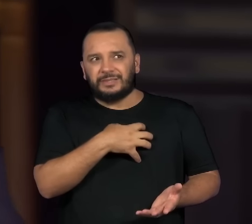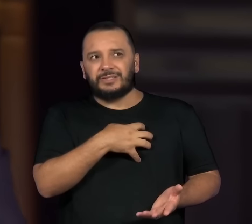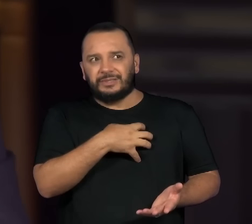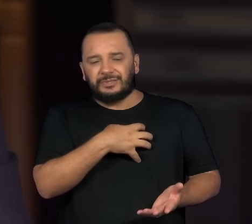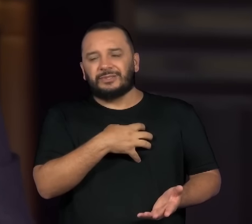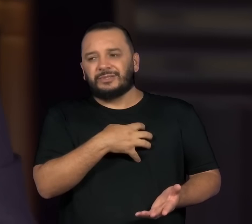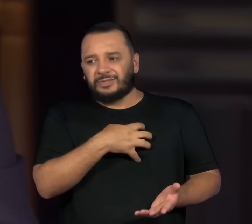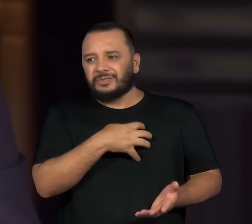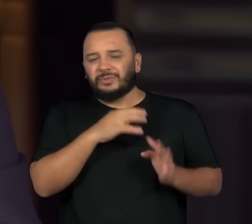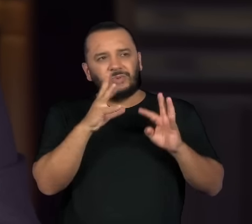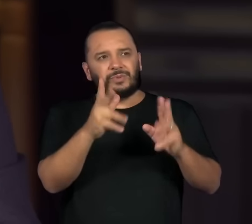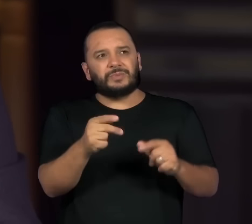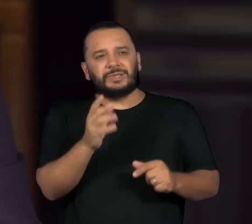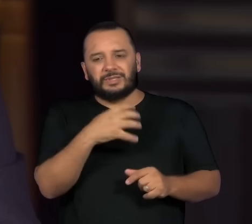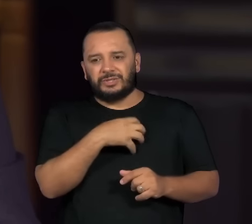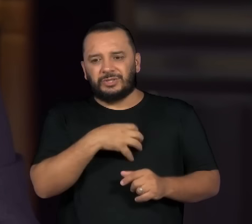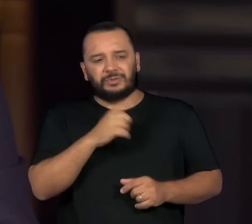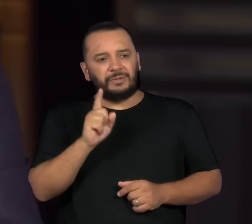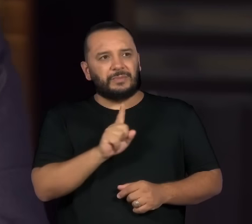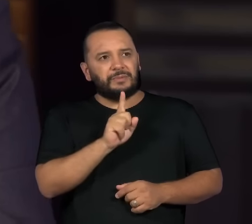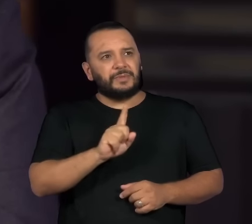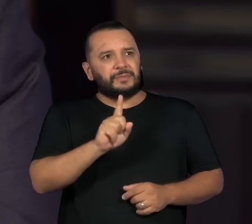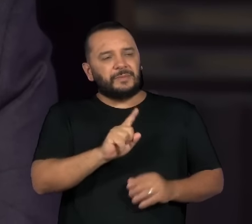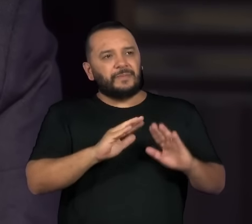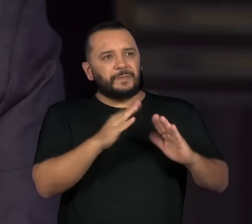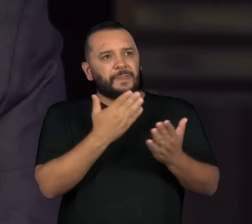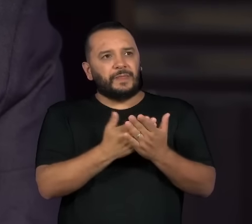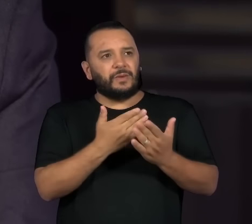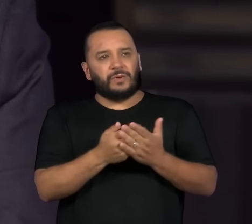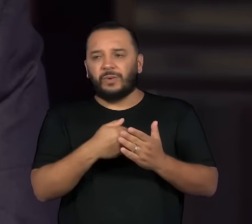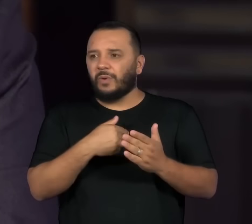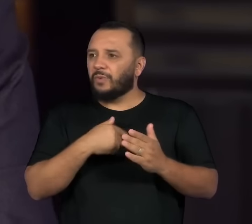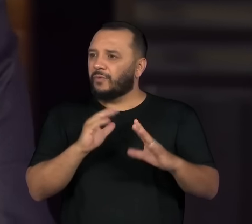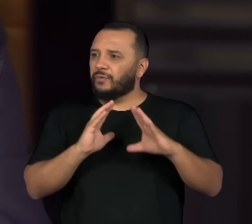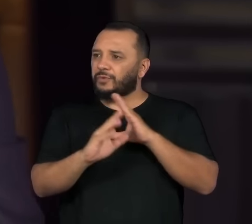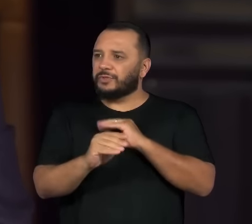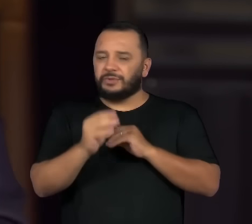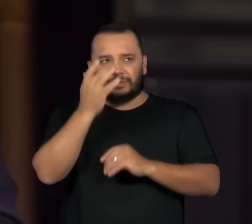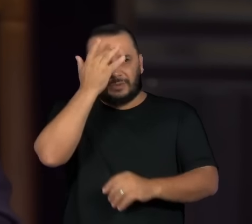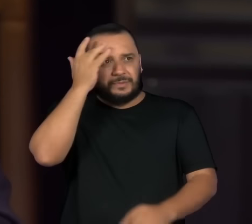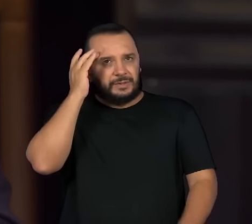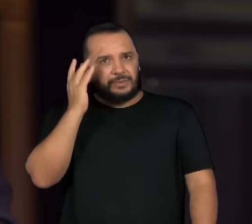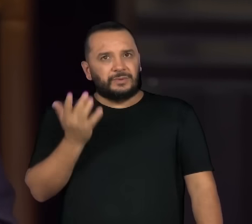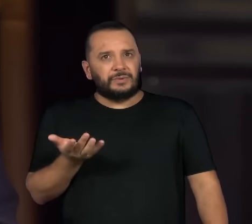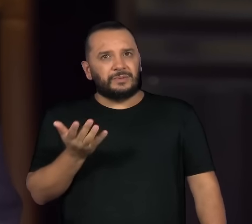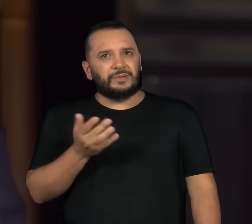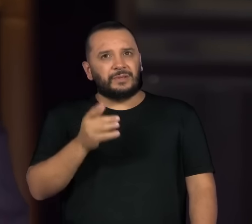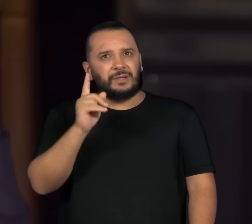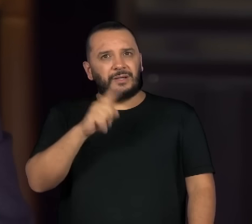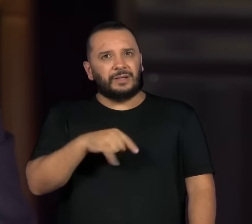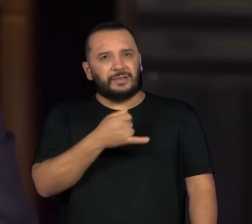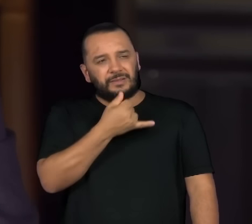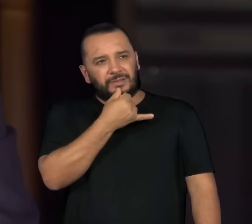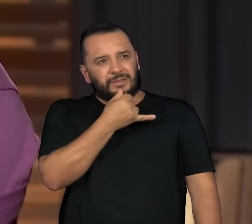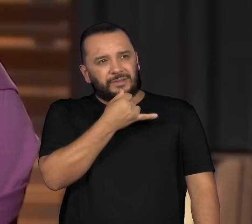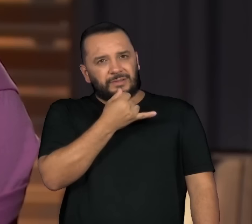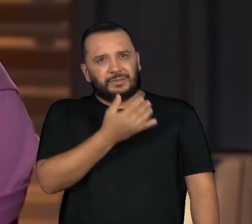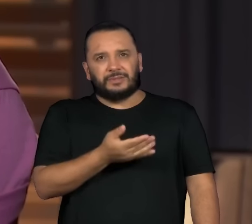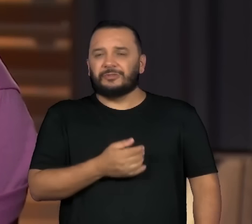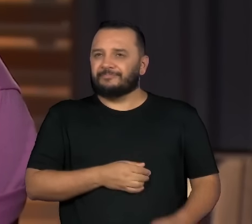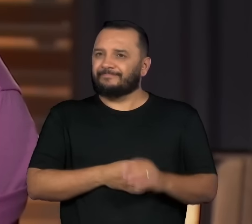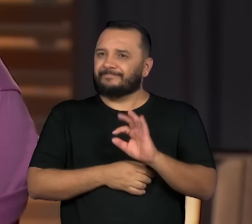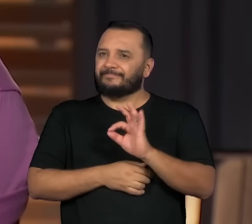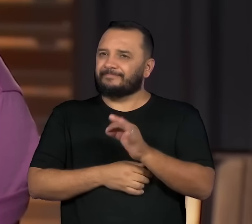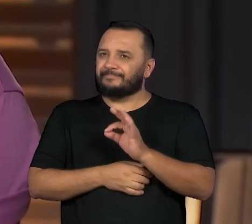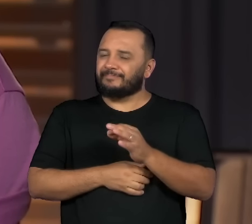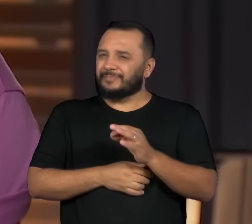isso, assim, a caminho da escola ou fugindo de alguém, não é? Uhum. Isso é muito triste, né? É sim.